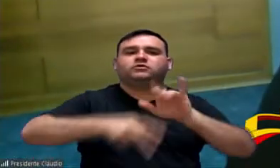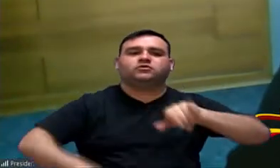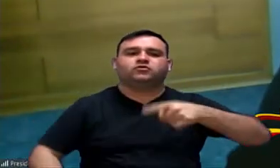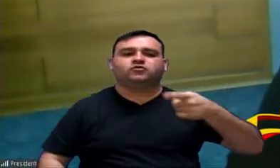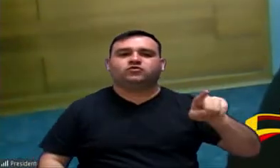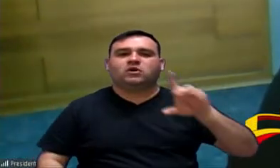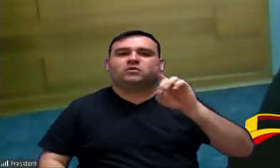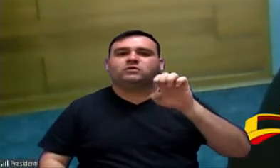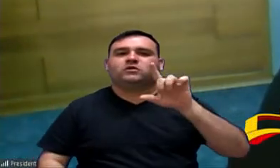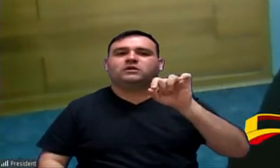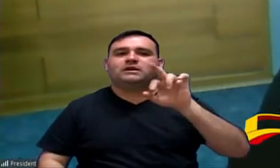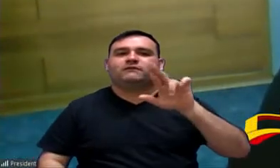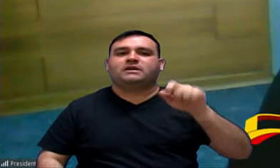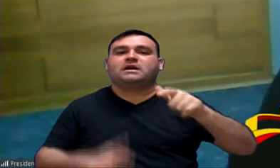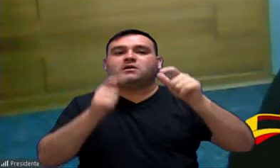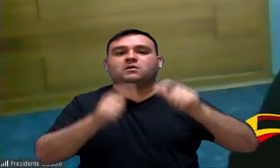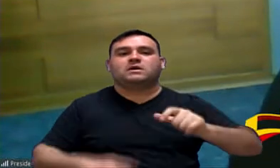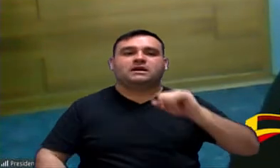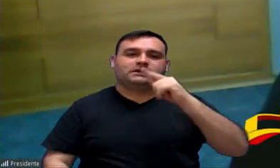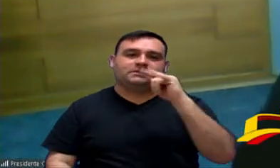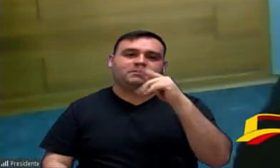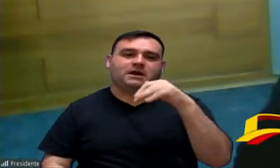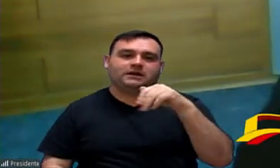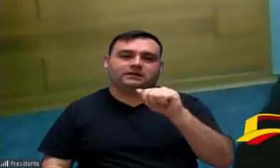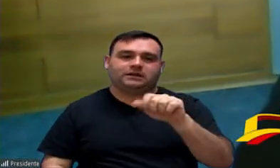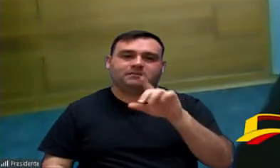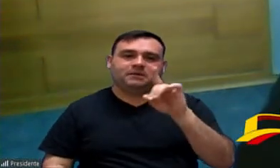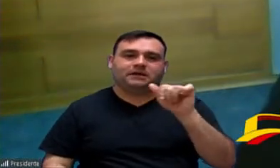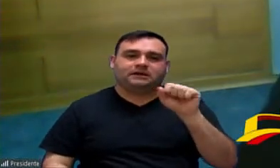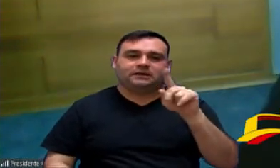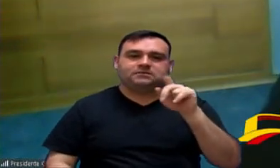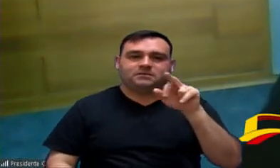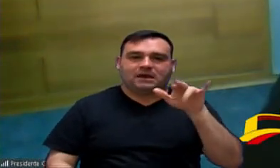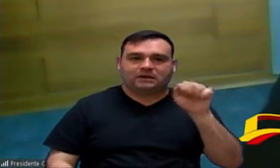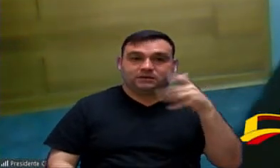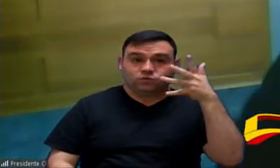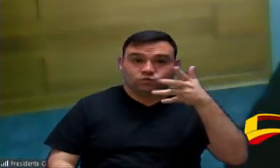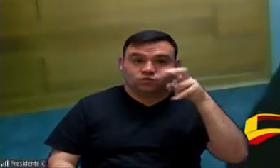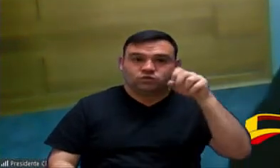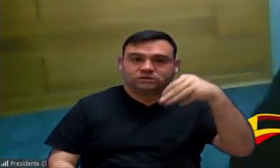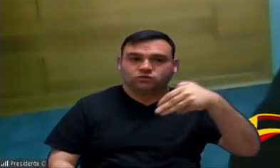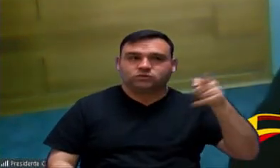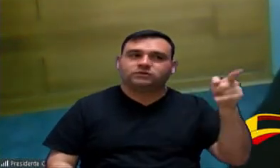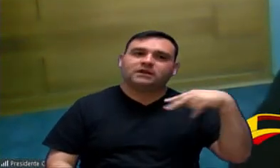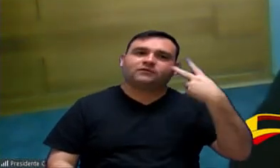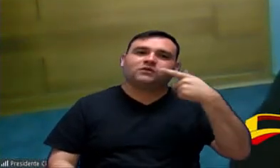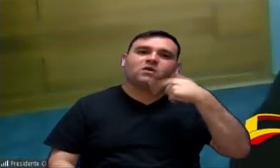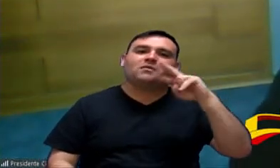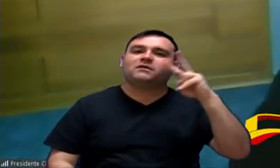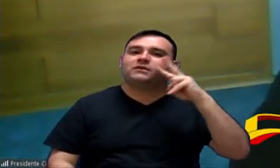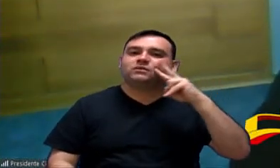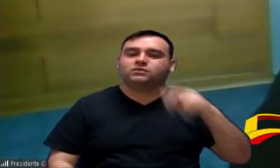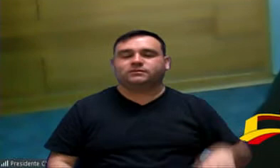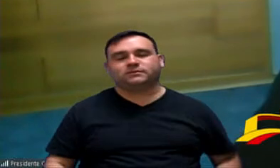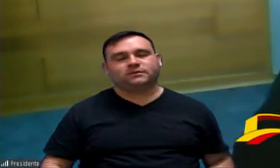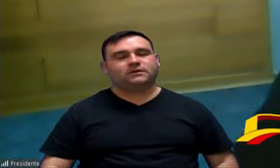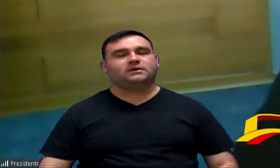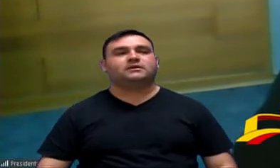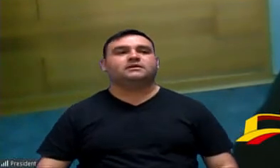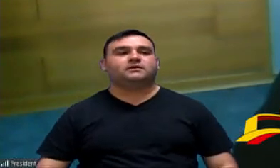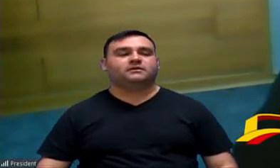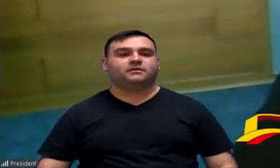de Oliveira, no bairro de Ipanema das Pedras. Eu coloco em discussão, com a palavra por 5 minutos, o vereador Vitão do Cachorrão.